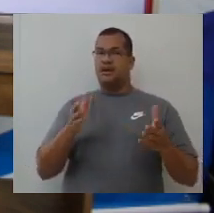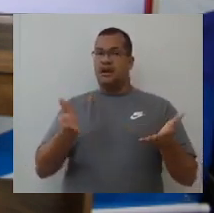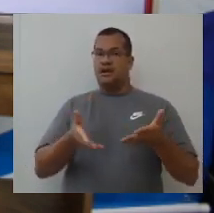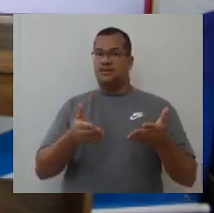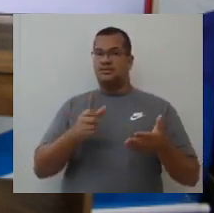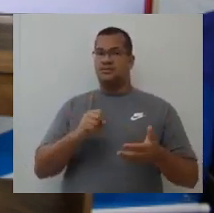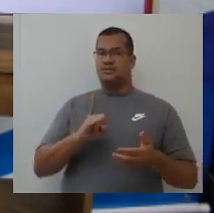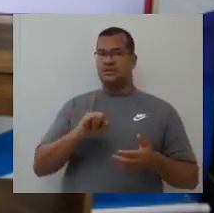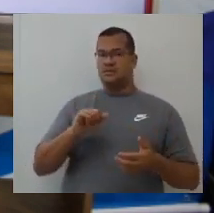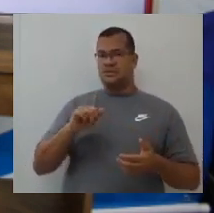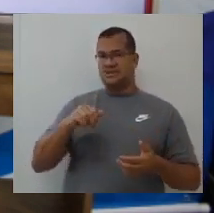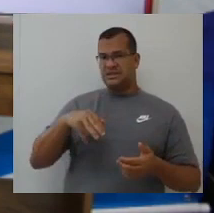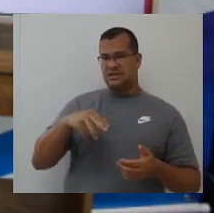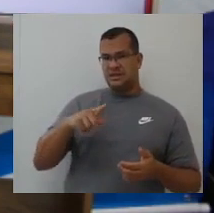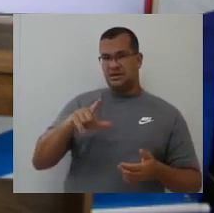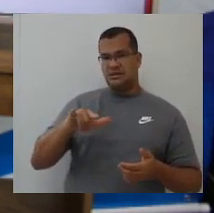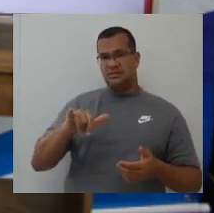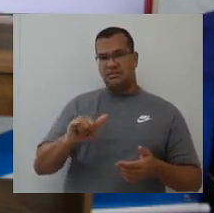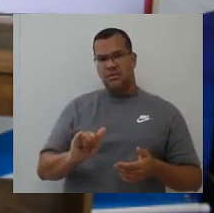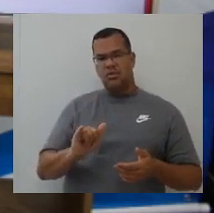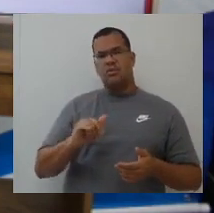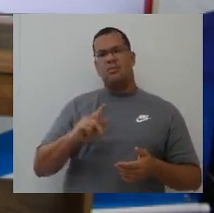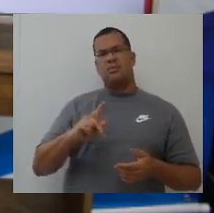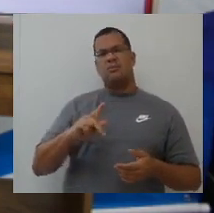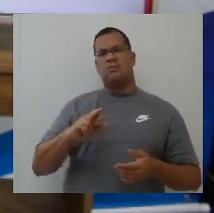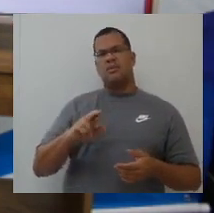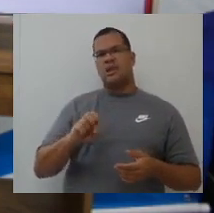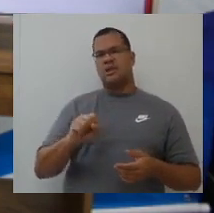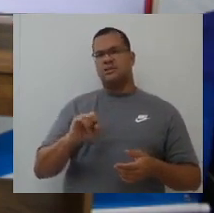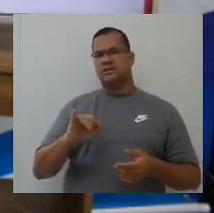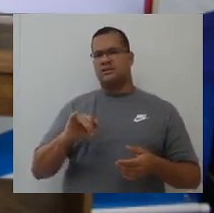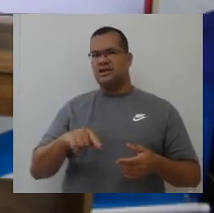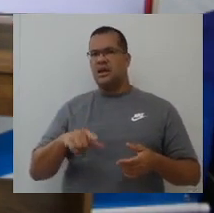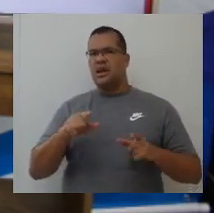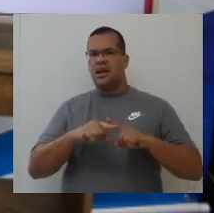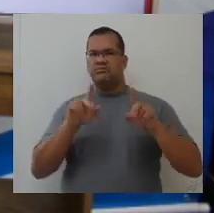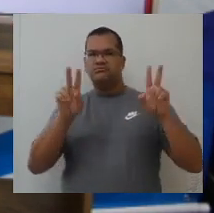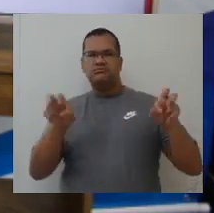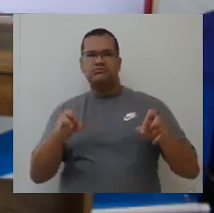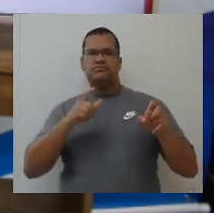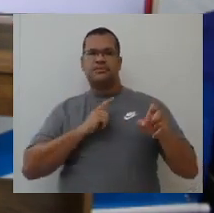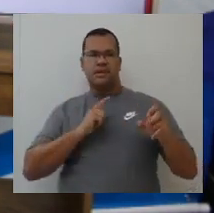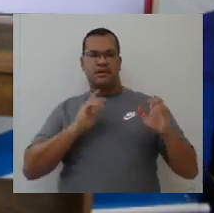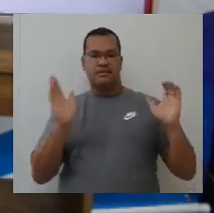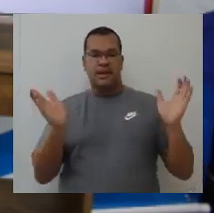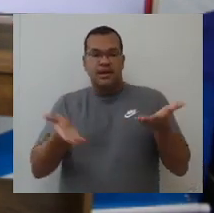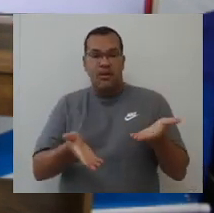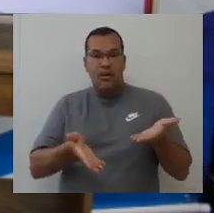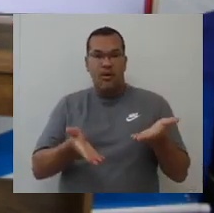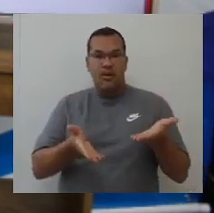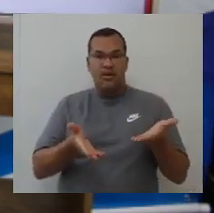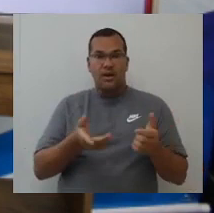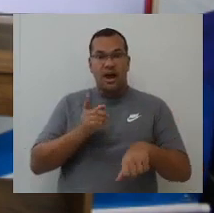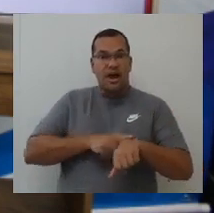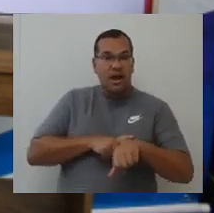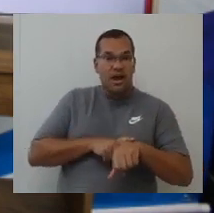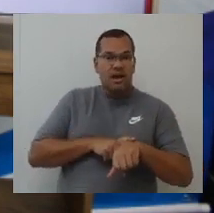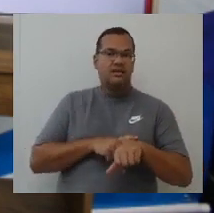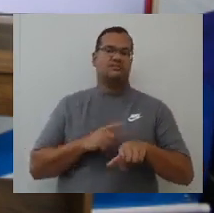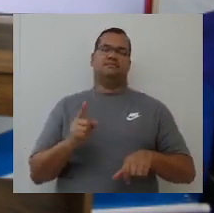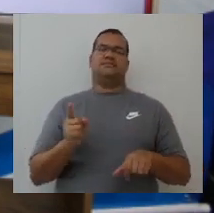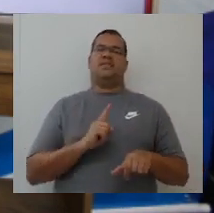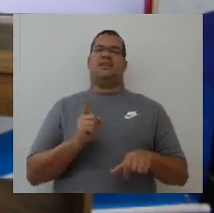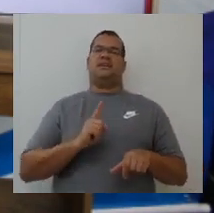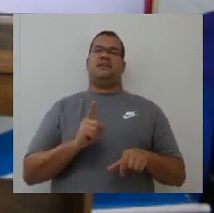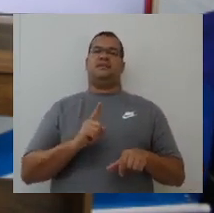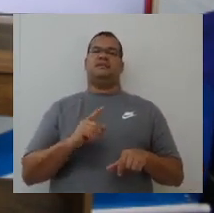Simple Present é um assunto que eu utilizo para falar de algo que esteja acontecendo agora, neste momento. Não. Se eu